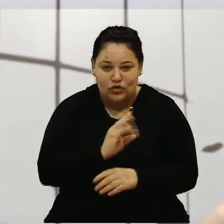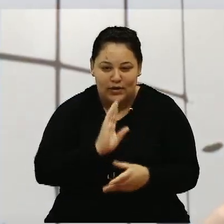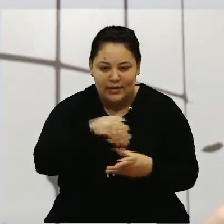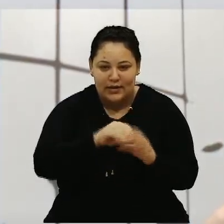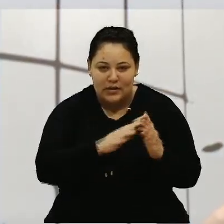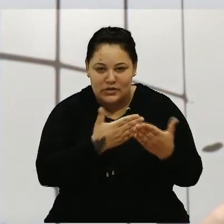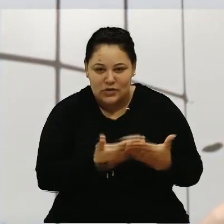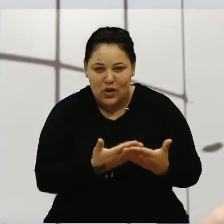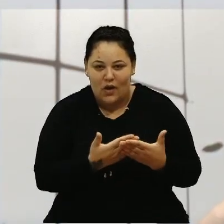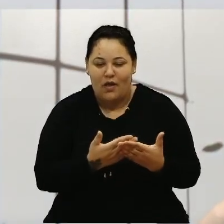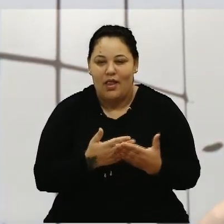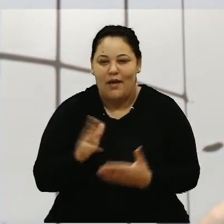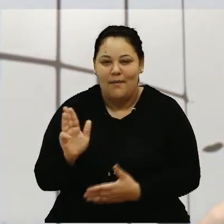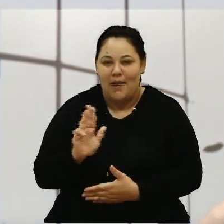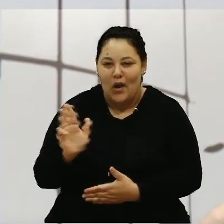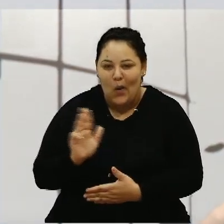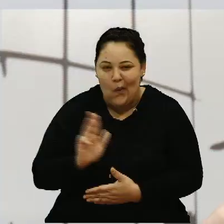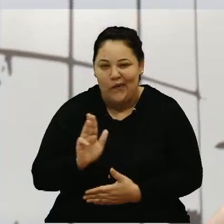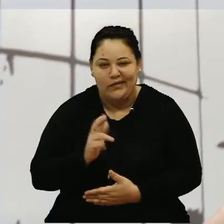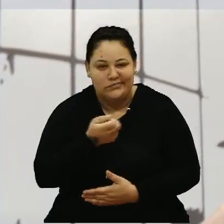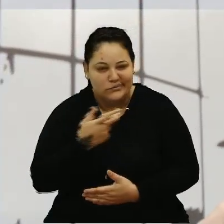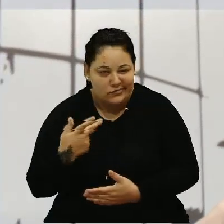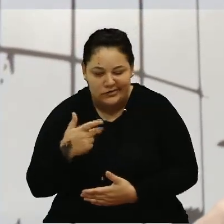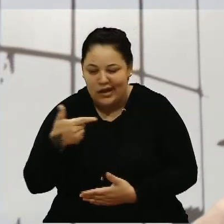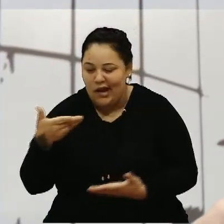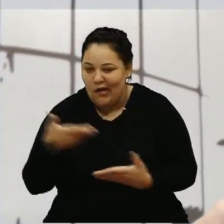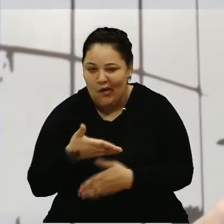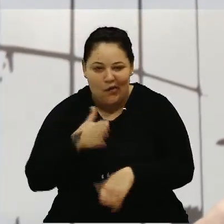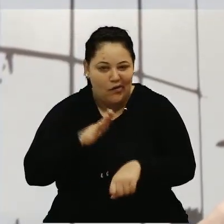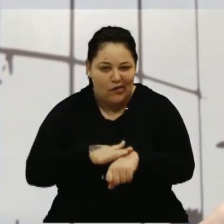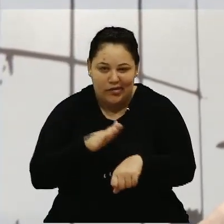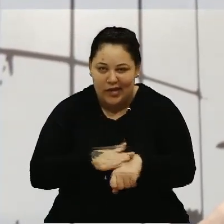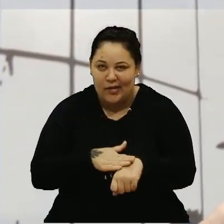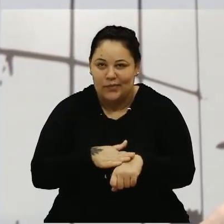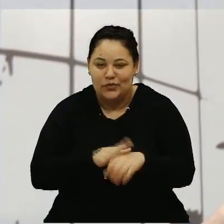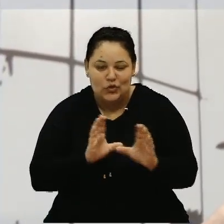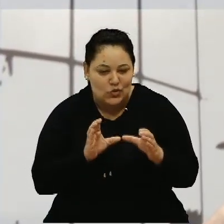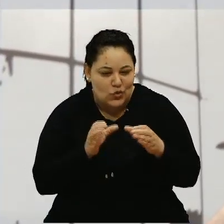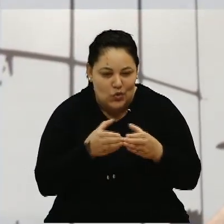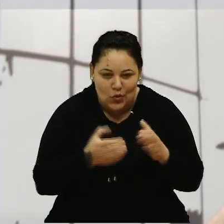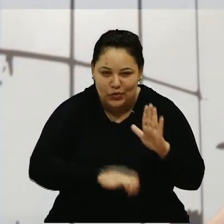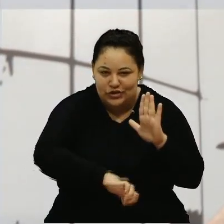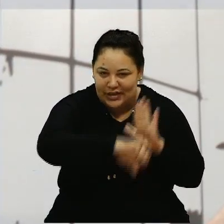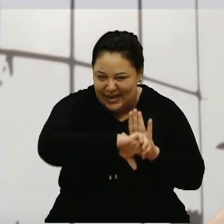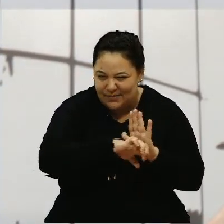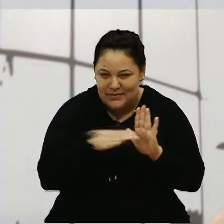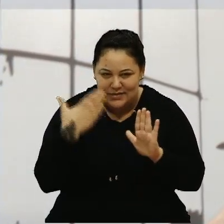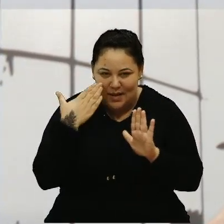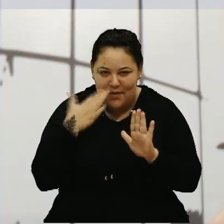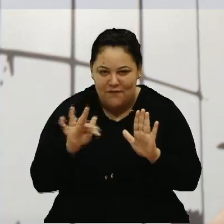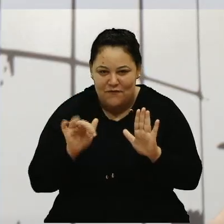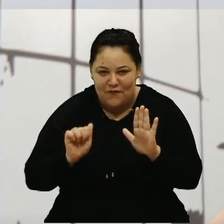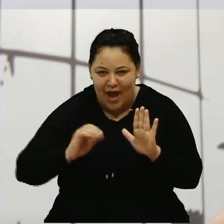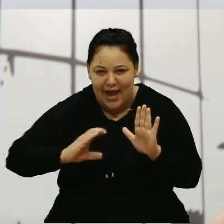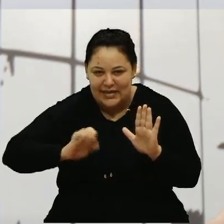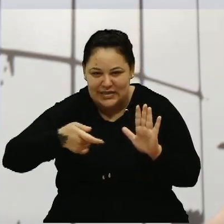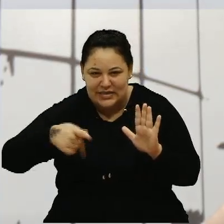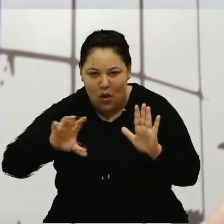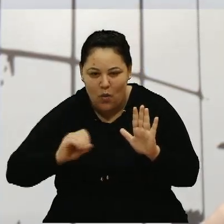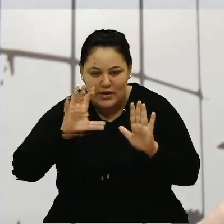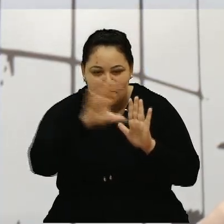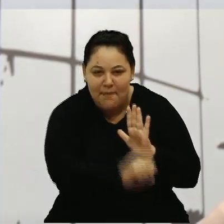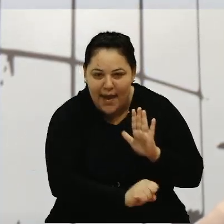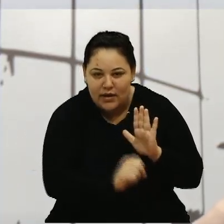tipo maconha, né? Agora, no tempo das gangues e das facções, eles capturam crianças,